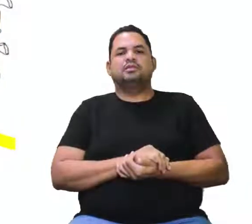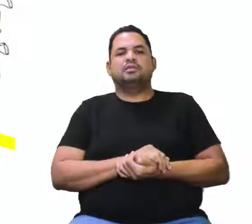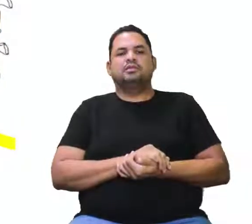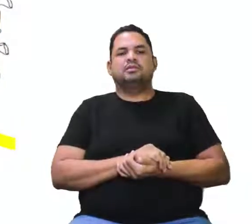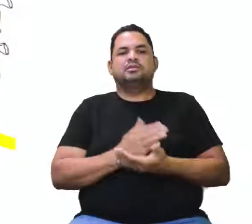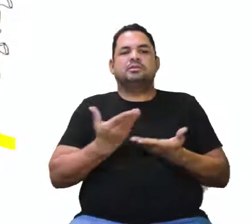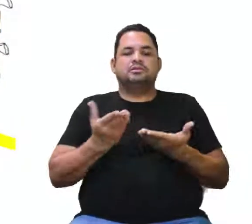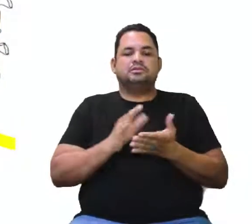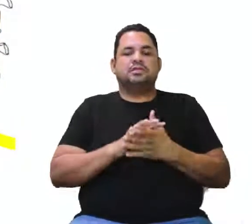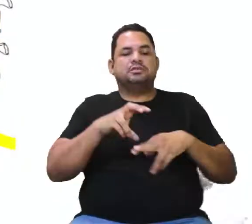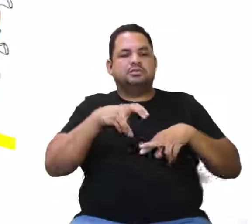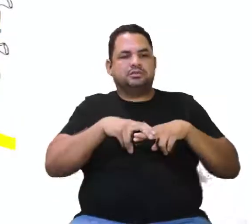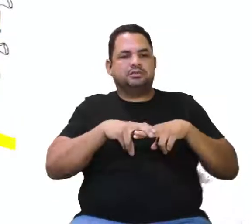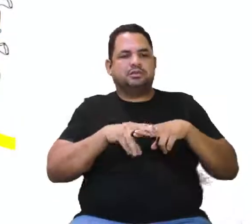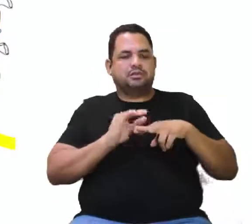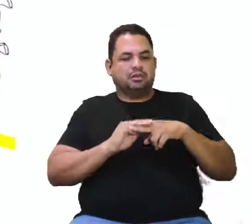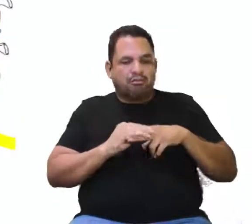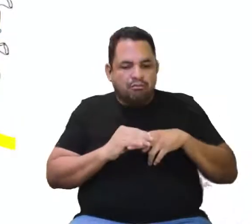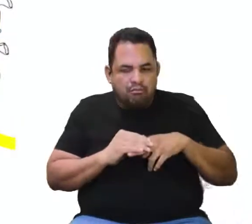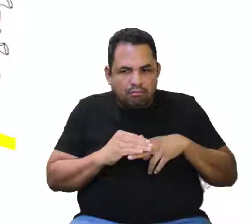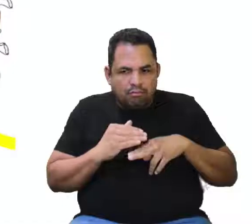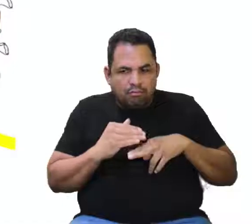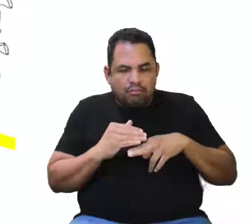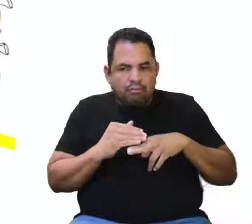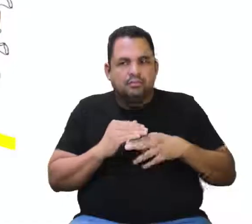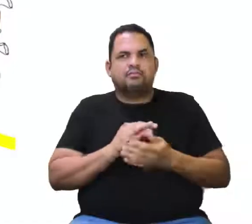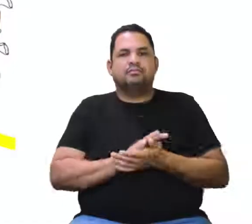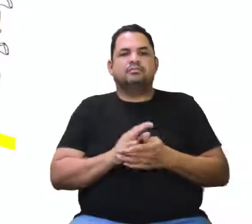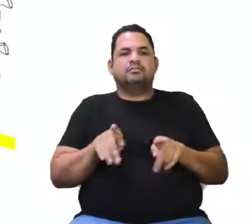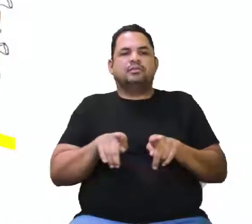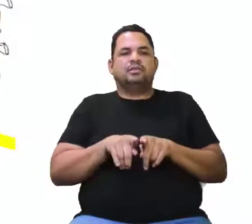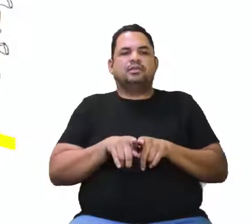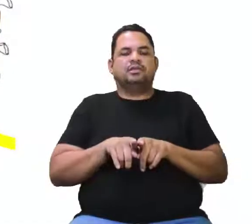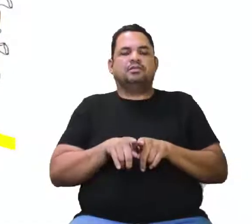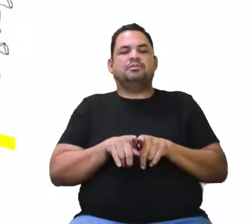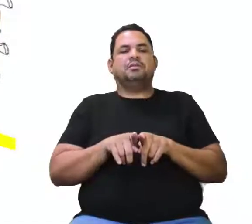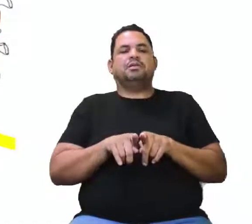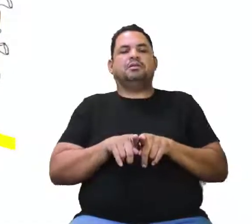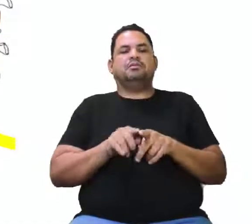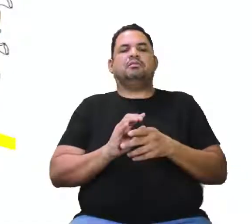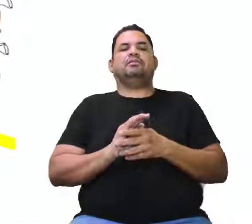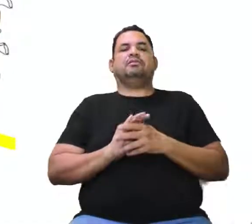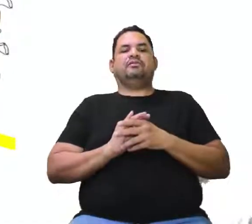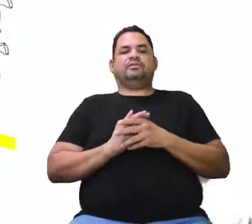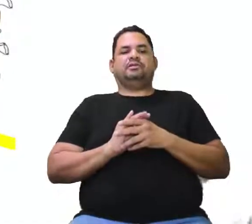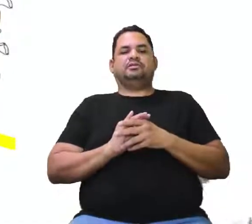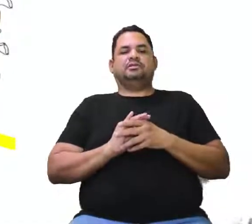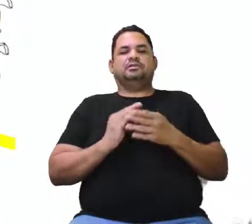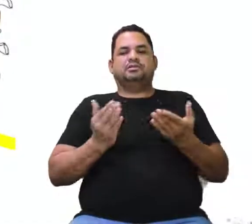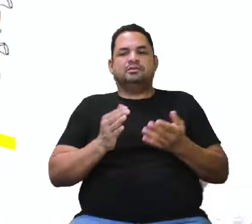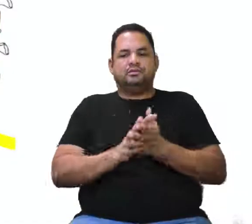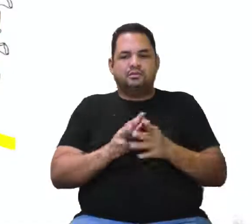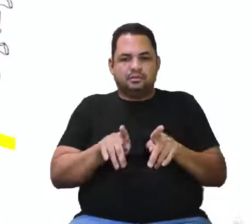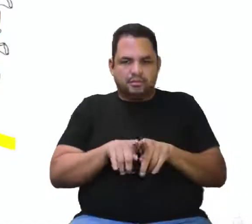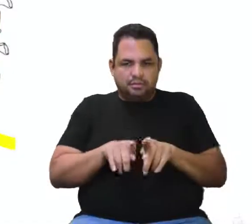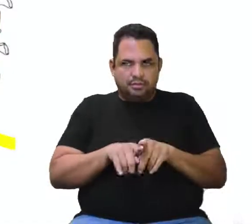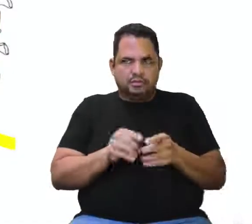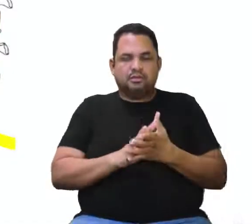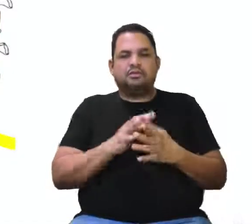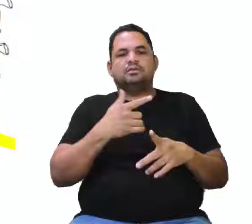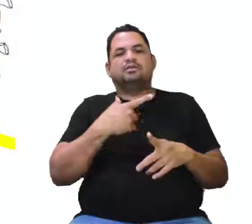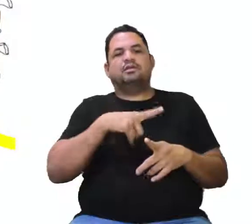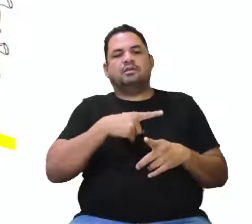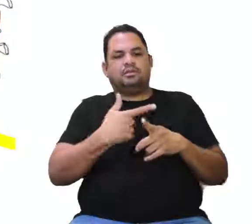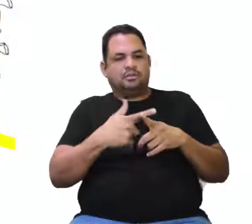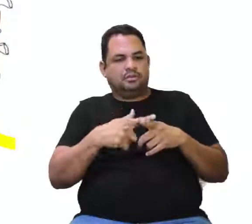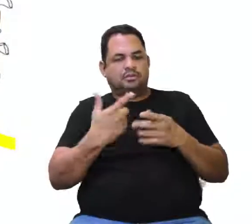você senta curvado, prejudica. Se você senta ali muito inclinado ou afastado da cadeira, prejudica. Então,